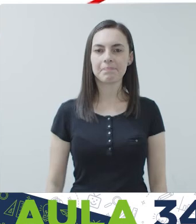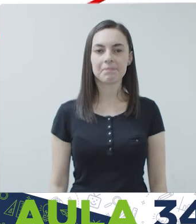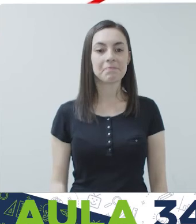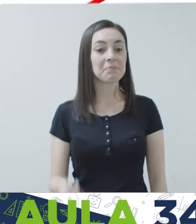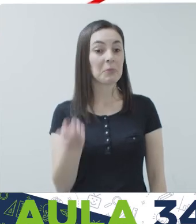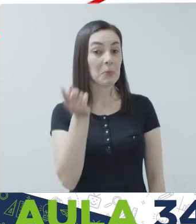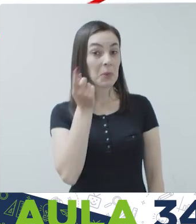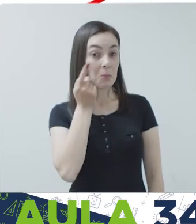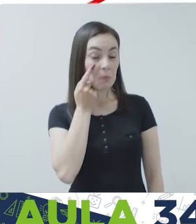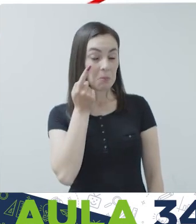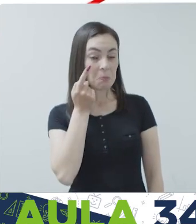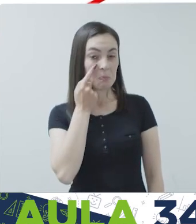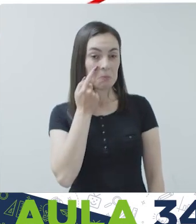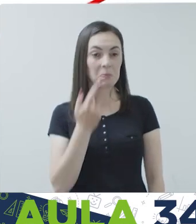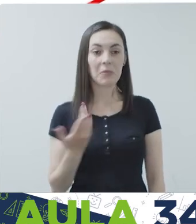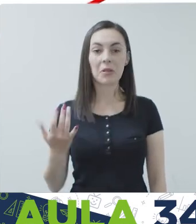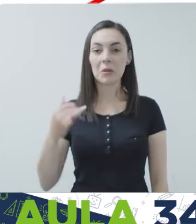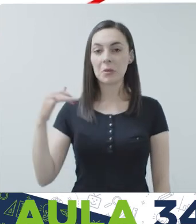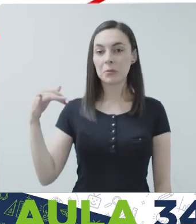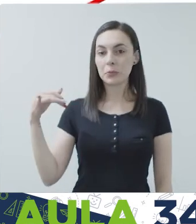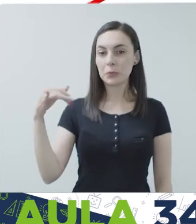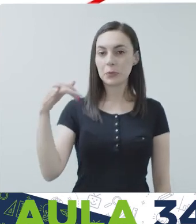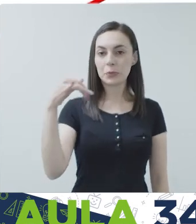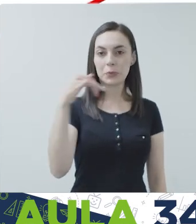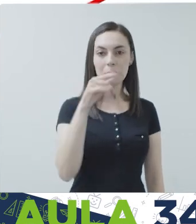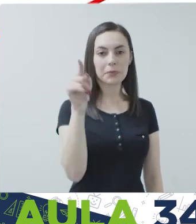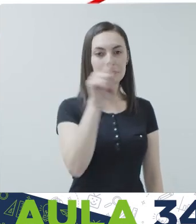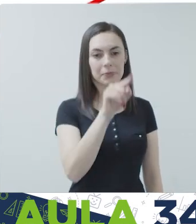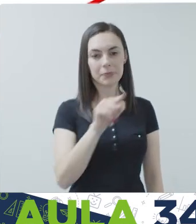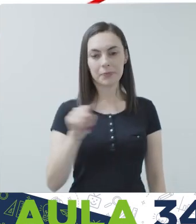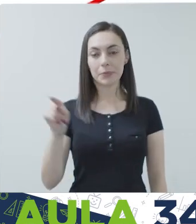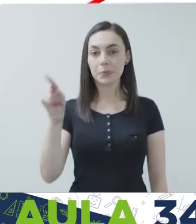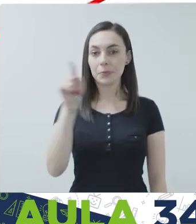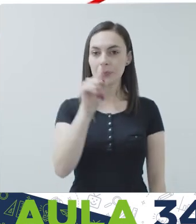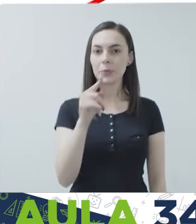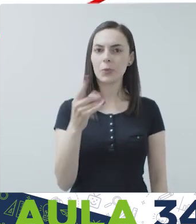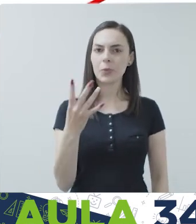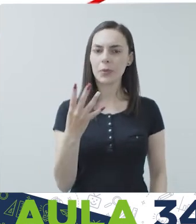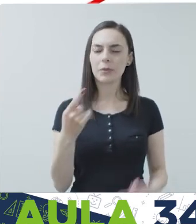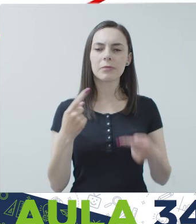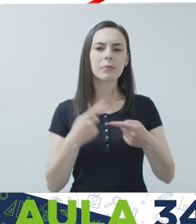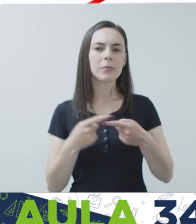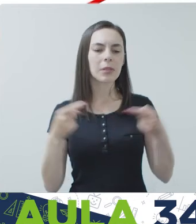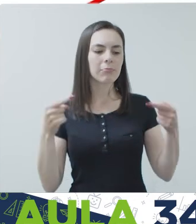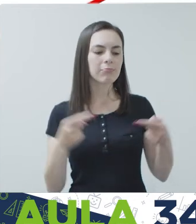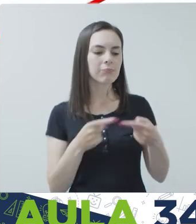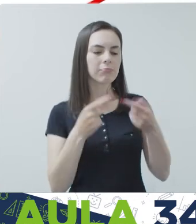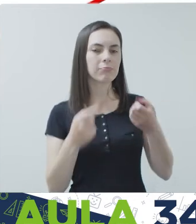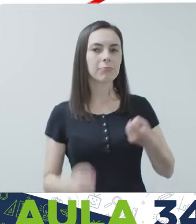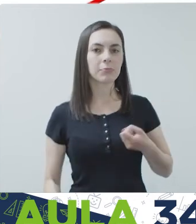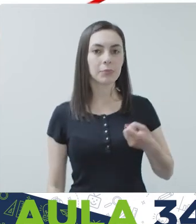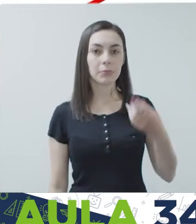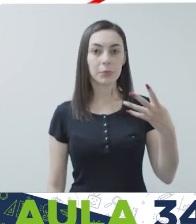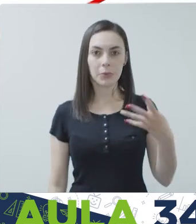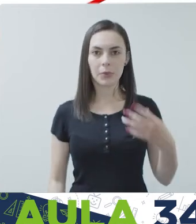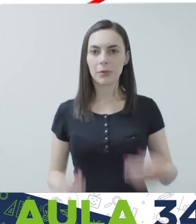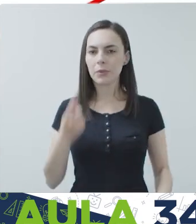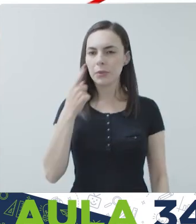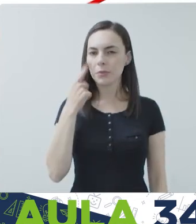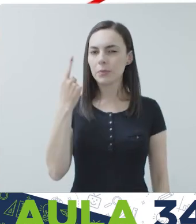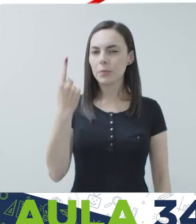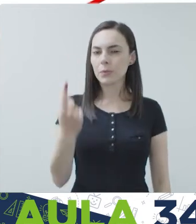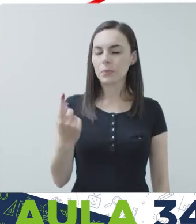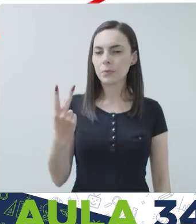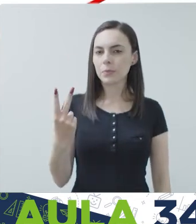Olha só! Contornamos 4 aviões, que é a quantidade que este número representa. 1,